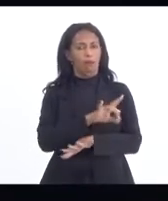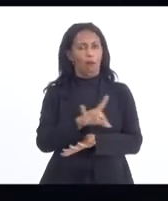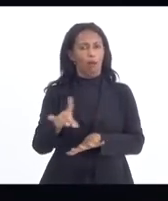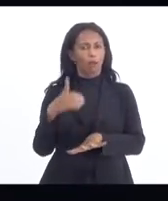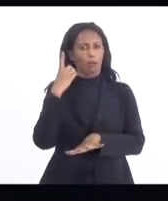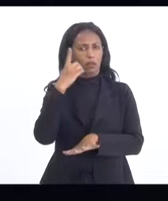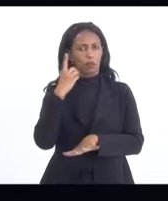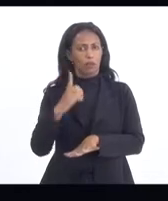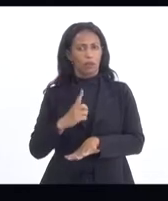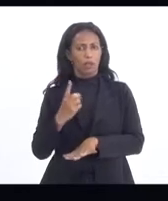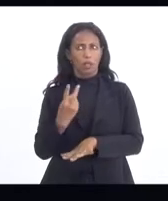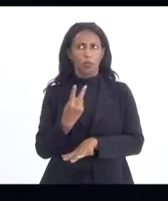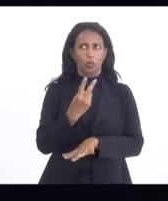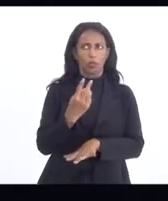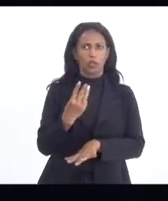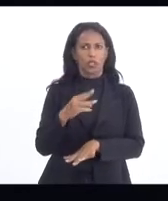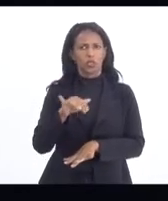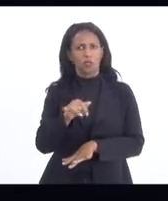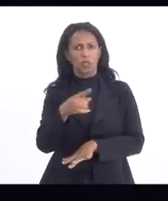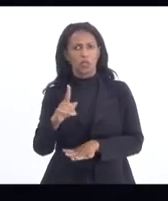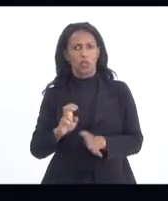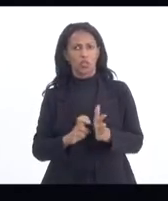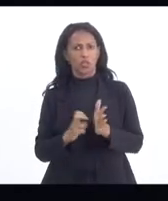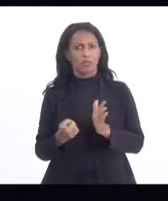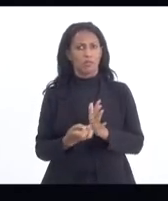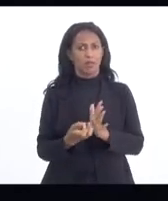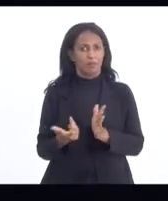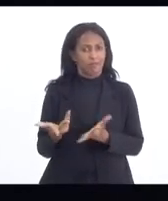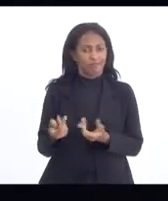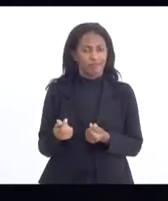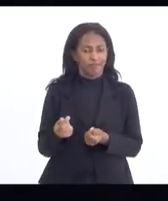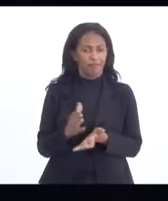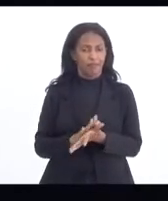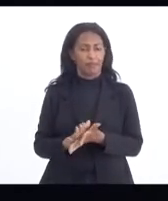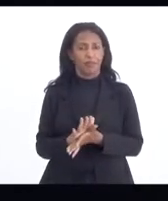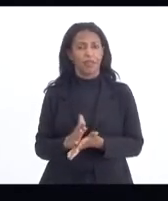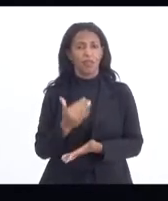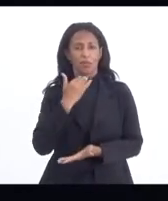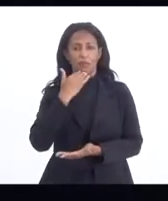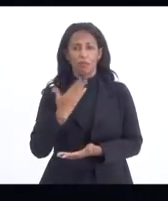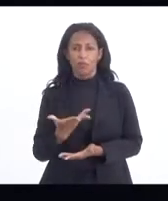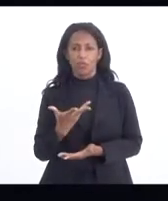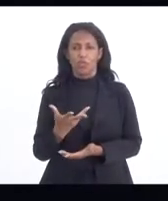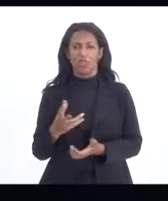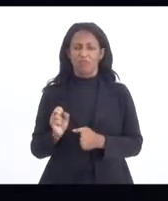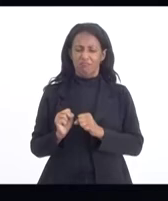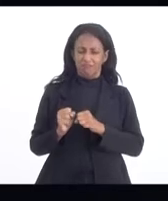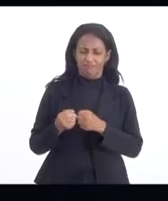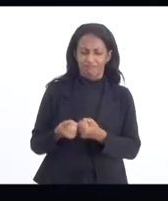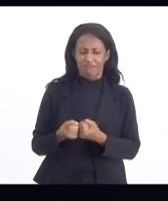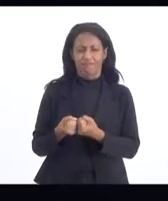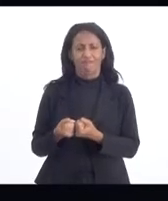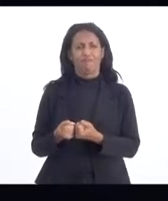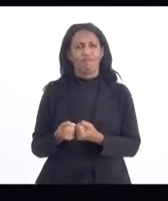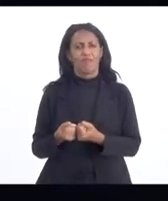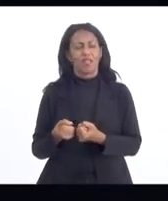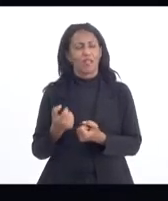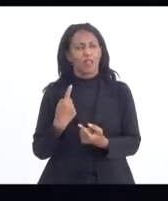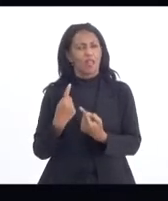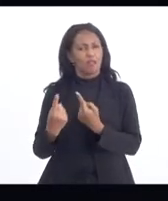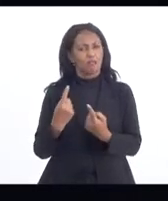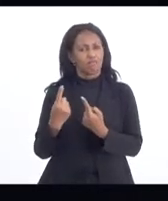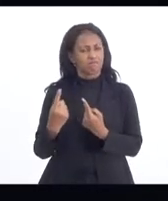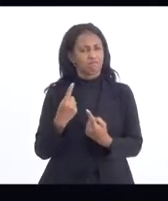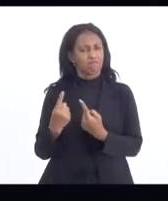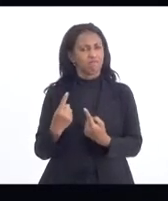direito a 2, 3 milhões de emenda, que muitas vezes não sai. Eu pedi ao presidente que ele abraçasse a causa nossa das estradas